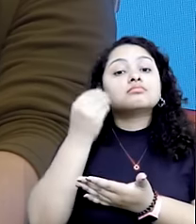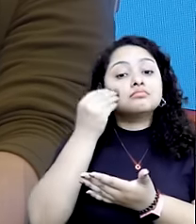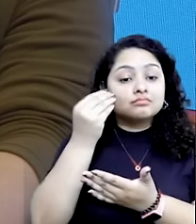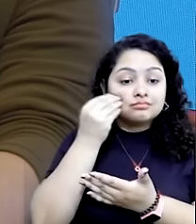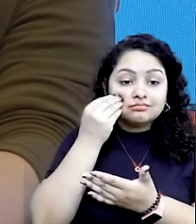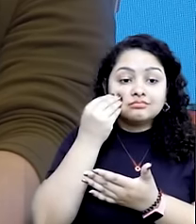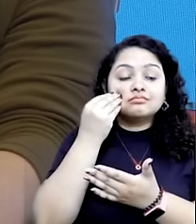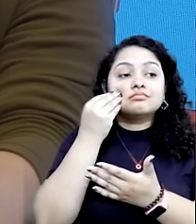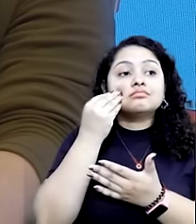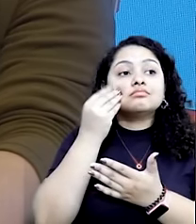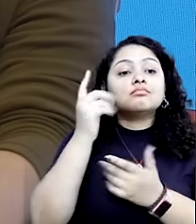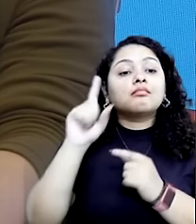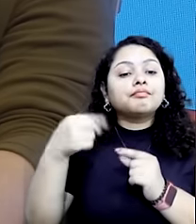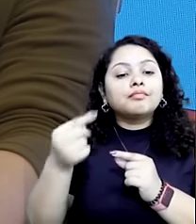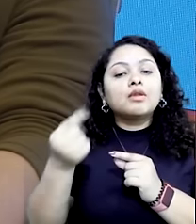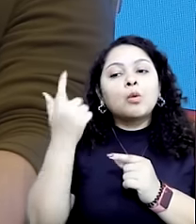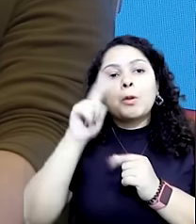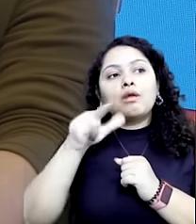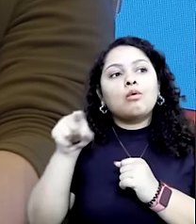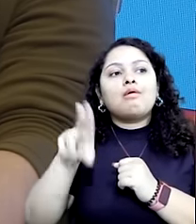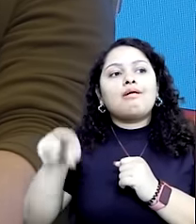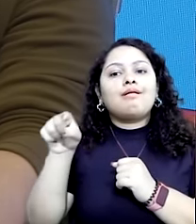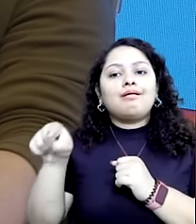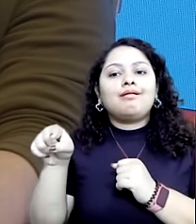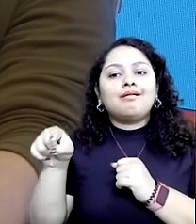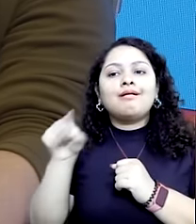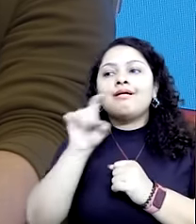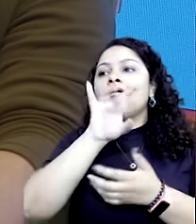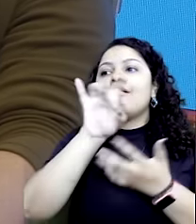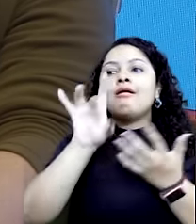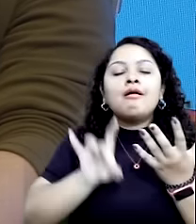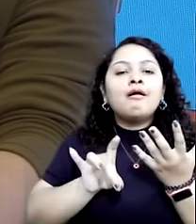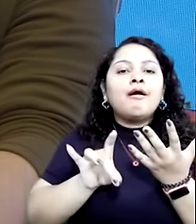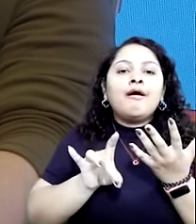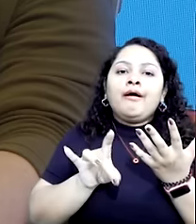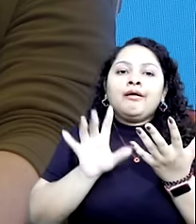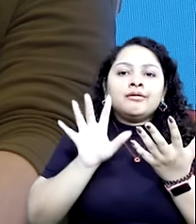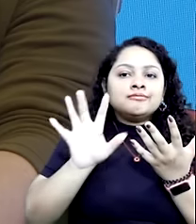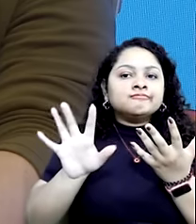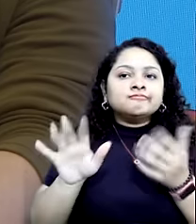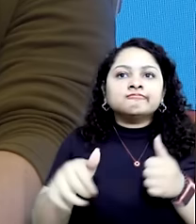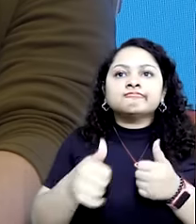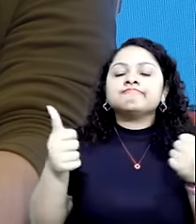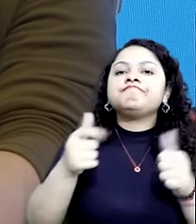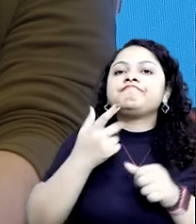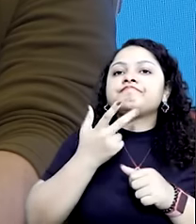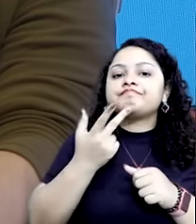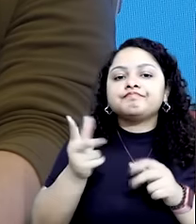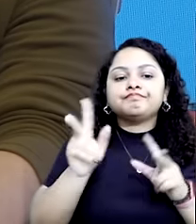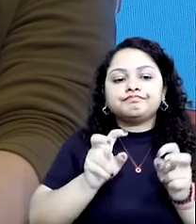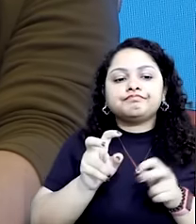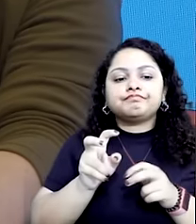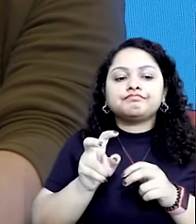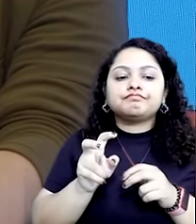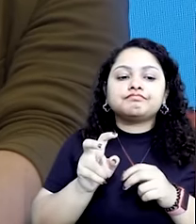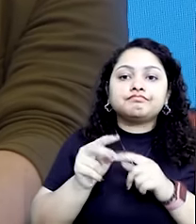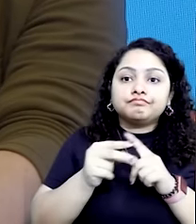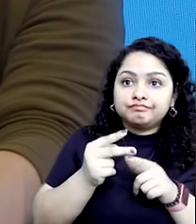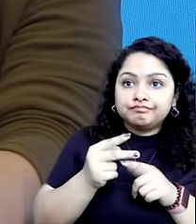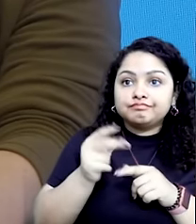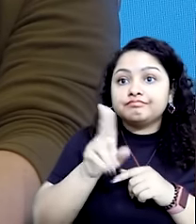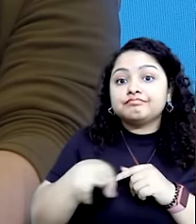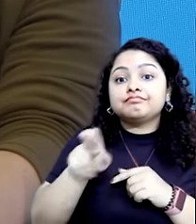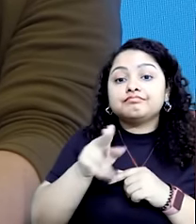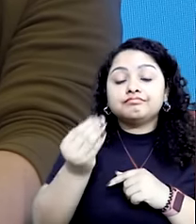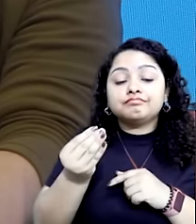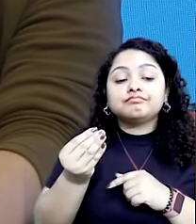né para ver poxa eu me dei bem com esse então cada um não tem não tem jeito não vai ser o melhor mas vou falar aqui de dois que são muito utilizados que